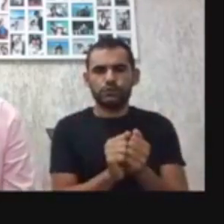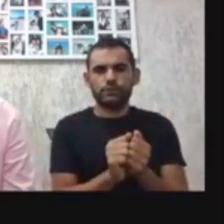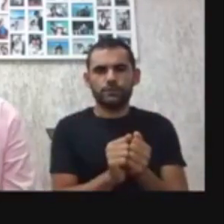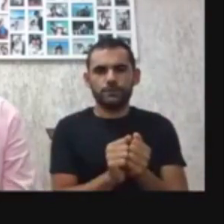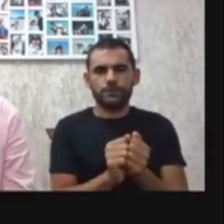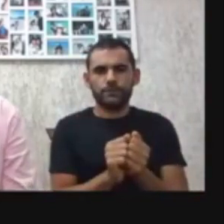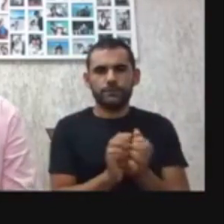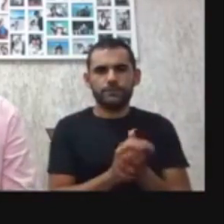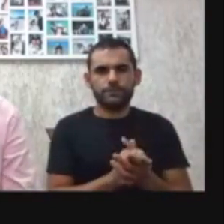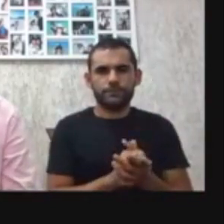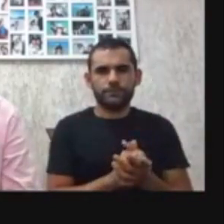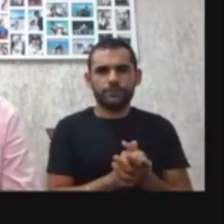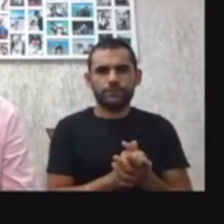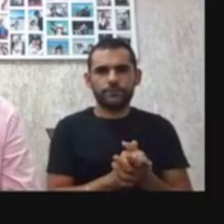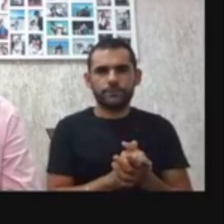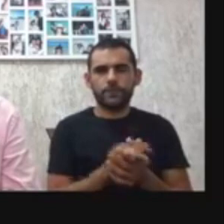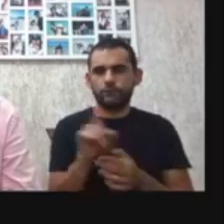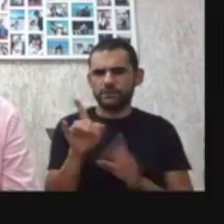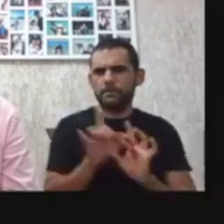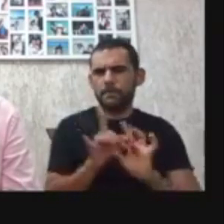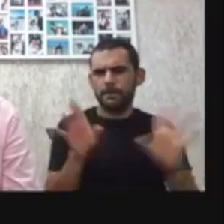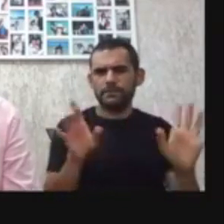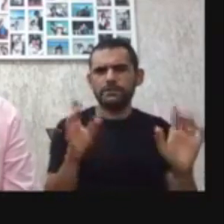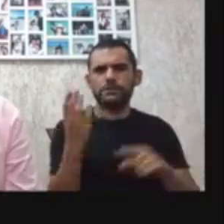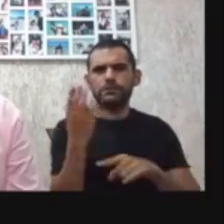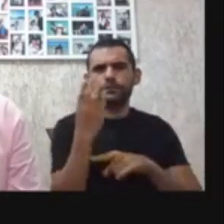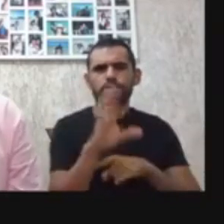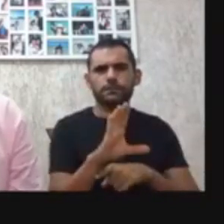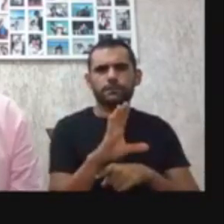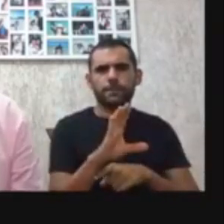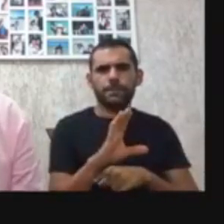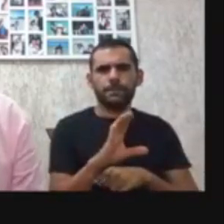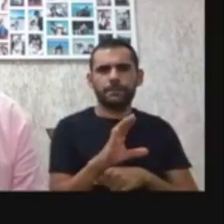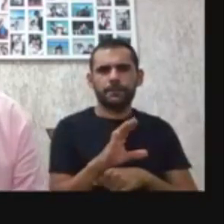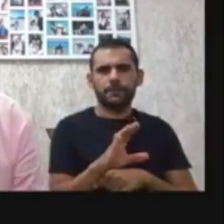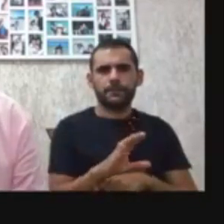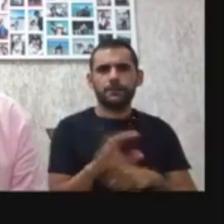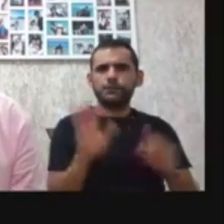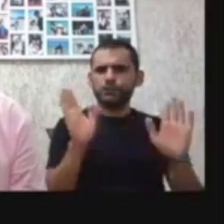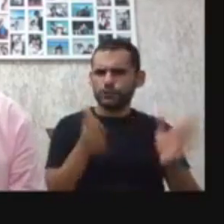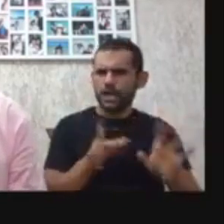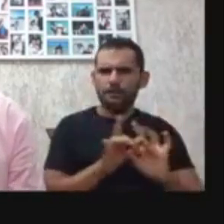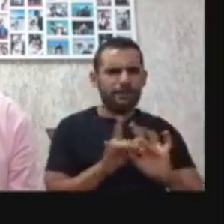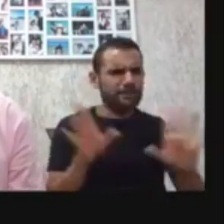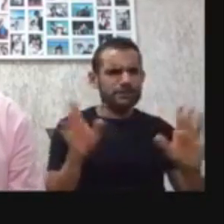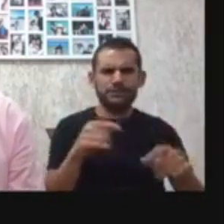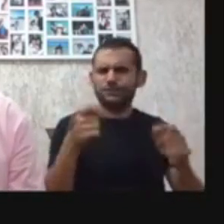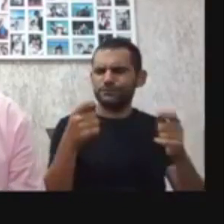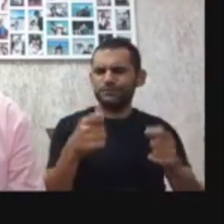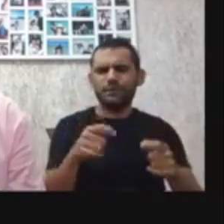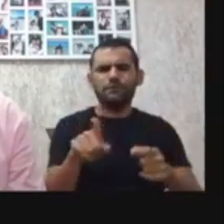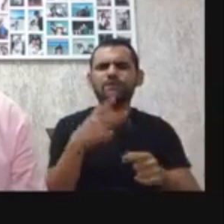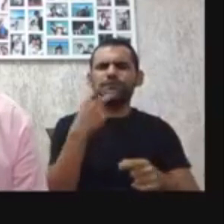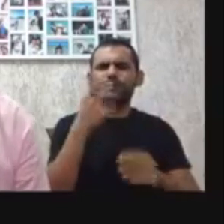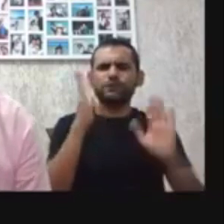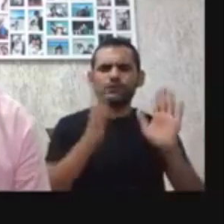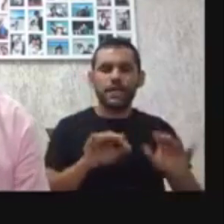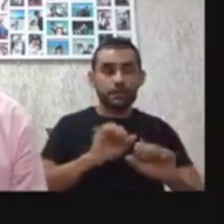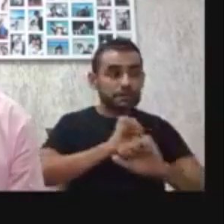E se o senhor me permitir, a gente deixa lá disponível. Adriano, PDF. Já está permitido. Você falou o tempo todo